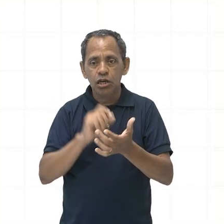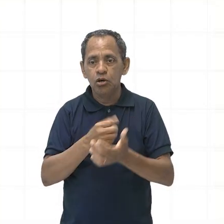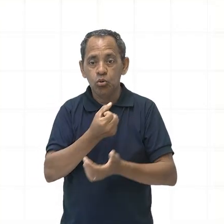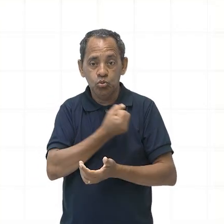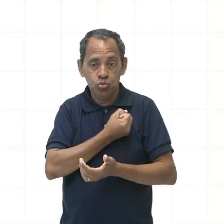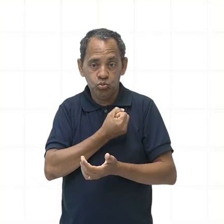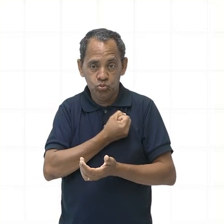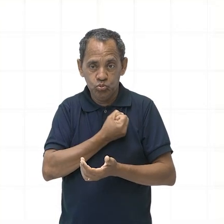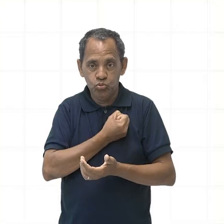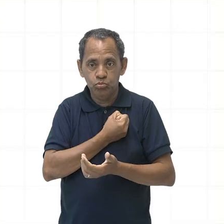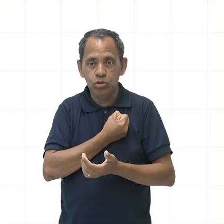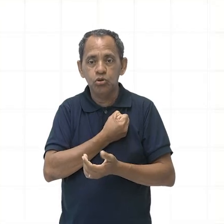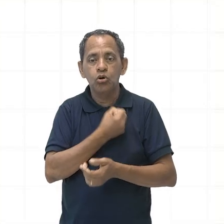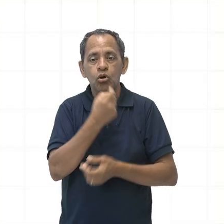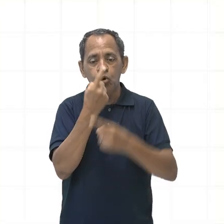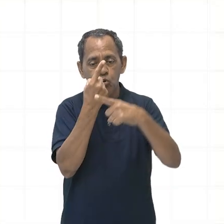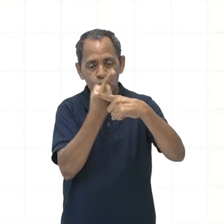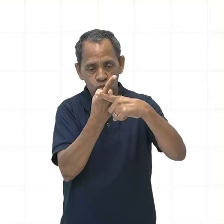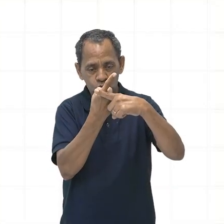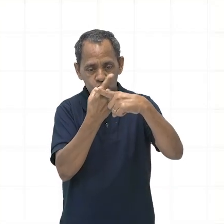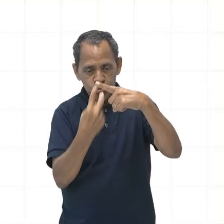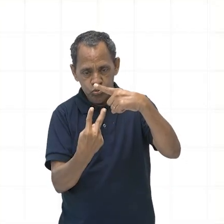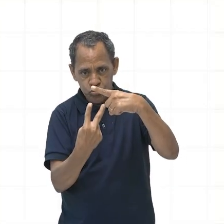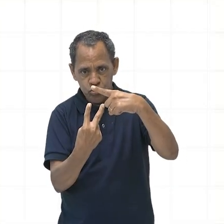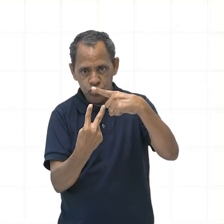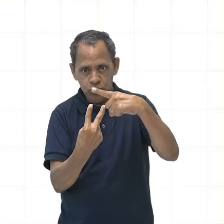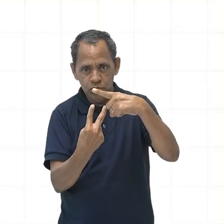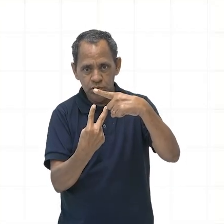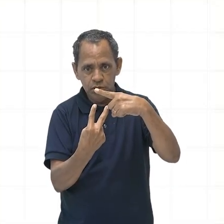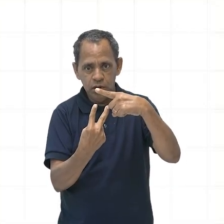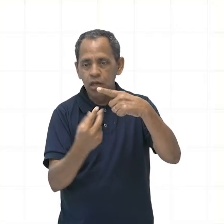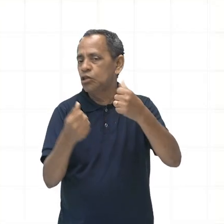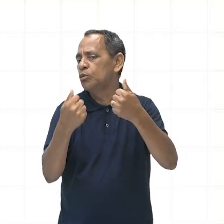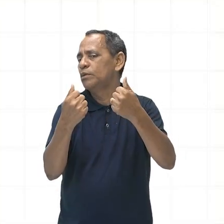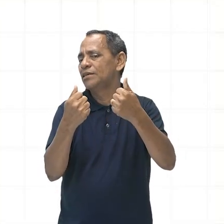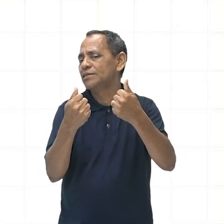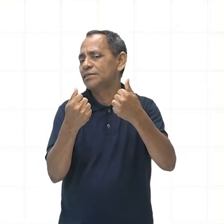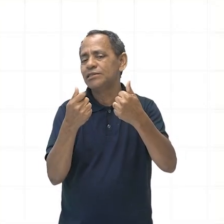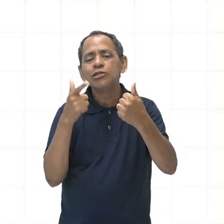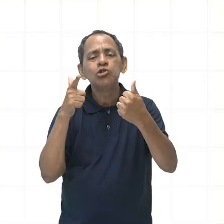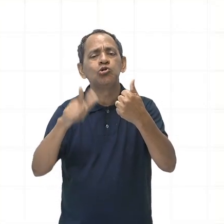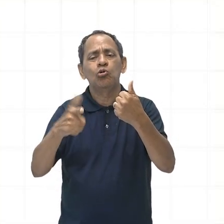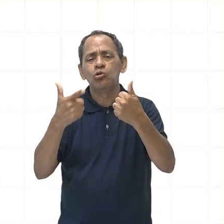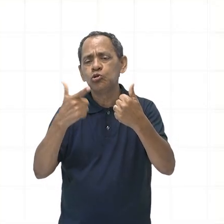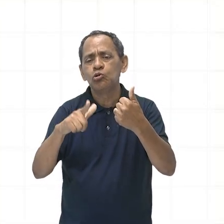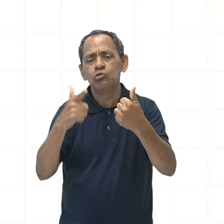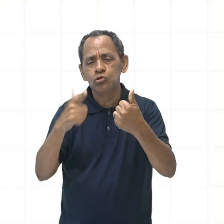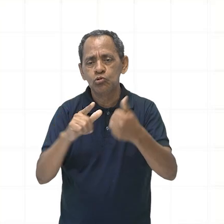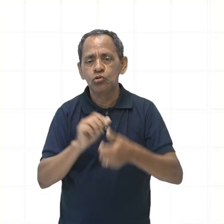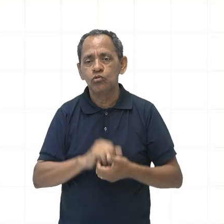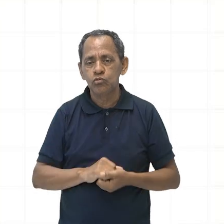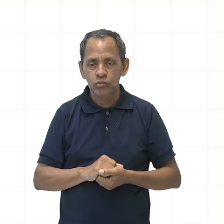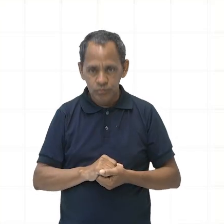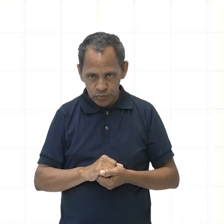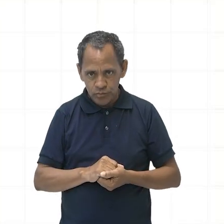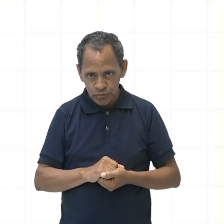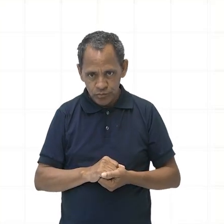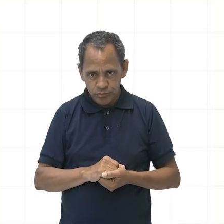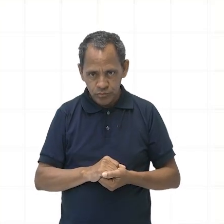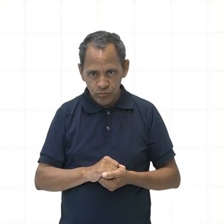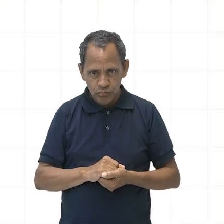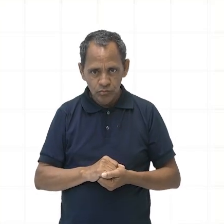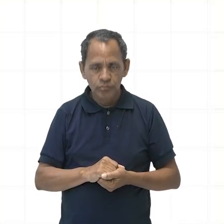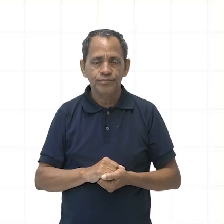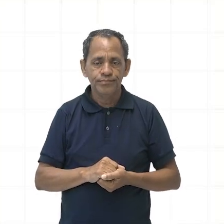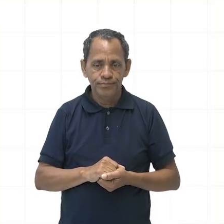número aqui, 1 sobre 2. Né? E eu nem preciso repetir esses outros. Ó. Só coloco aqui que essa divisão é igual a